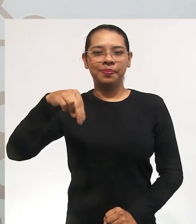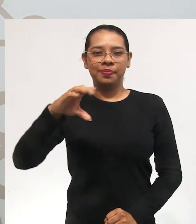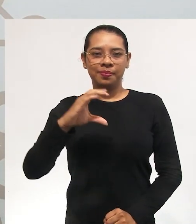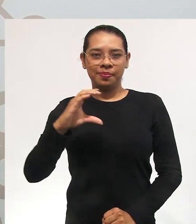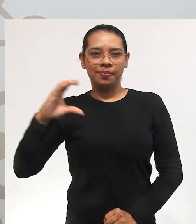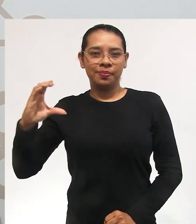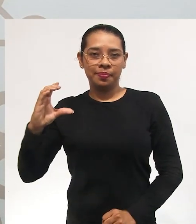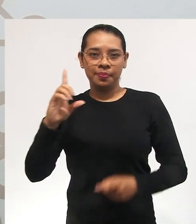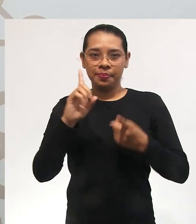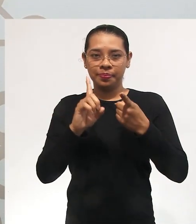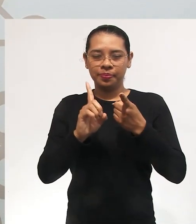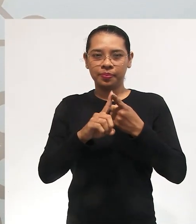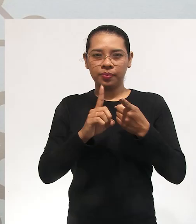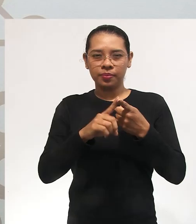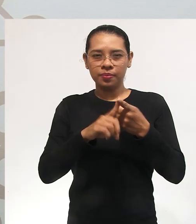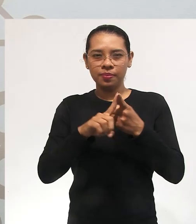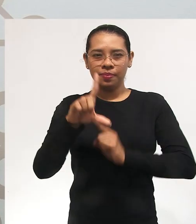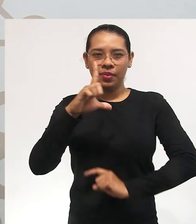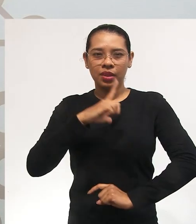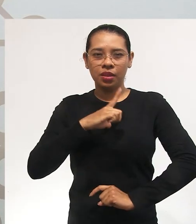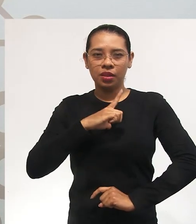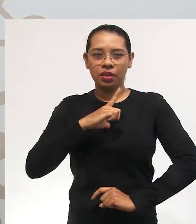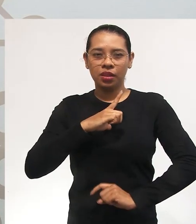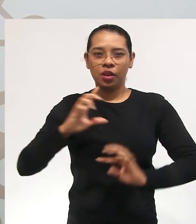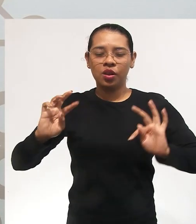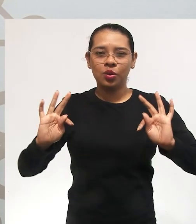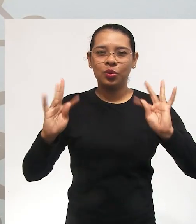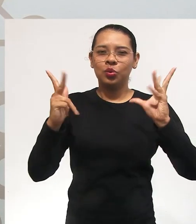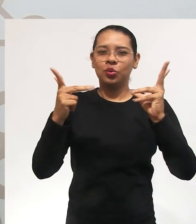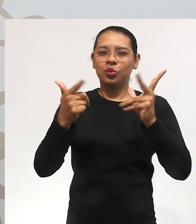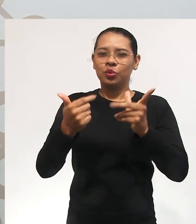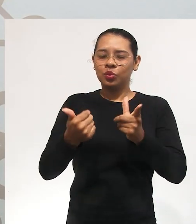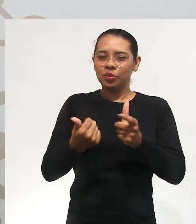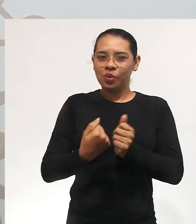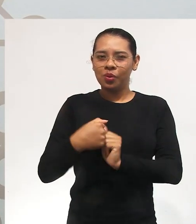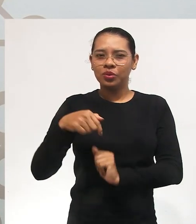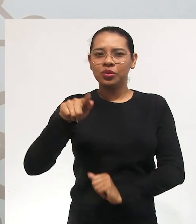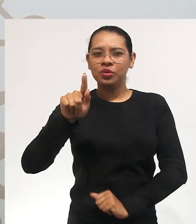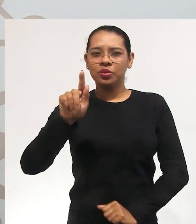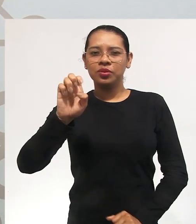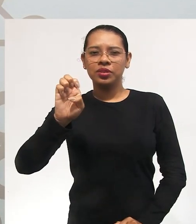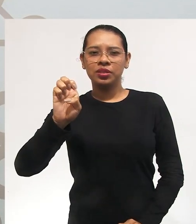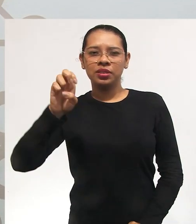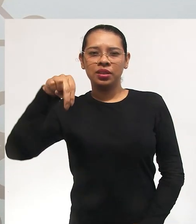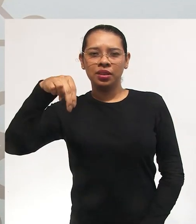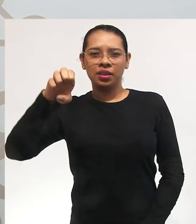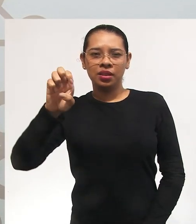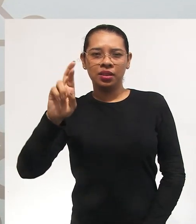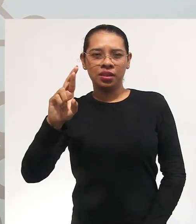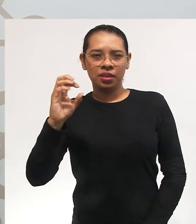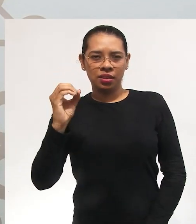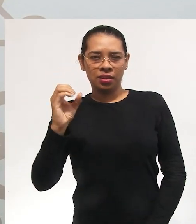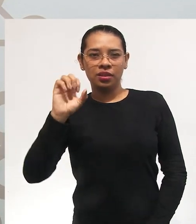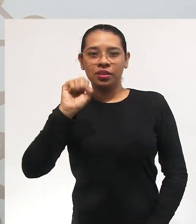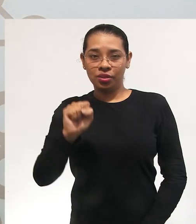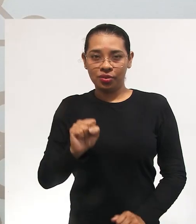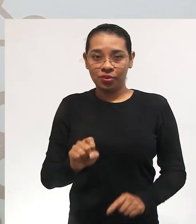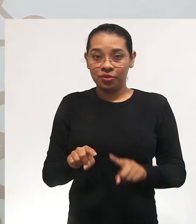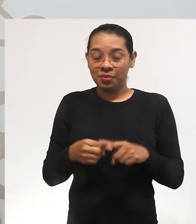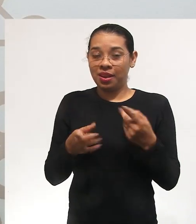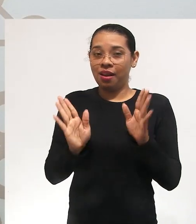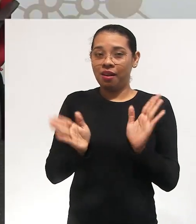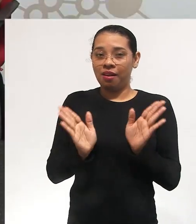relação. E aí, além disso, na questão dos gêneros, a BNCC mantém os gêneros, só que